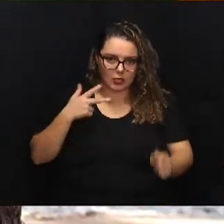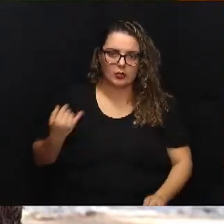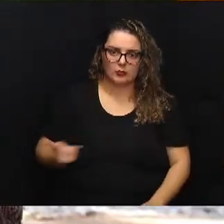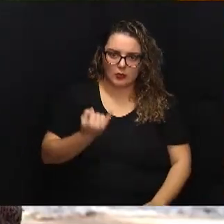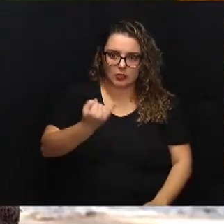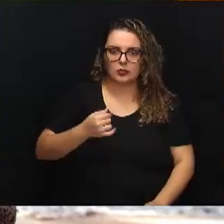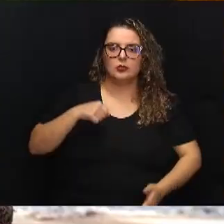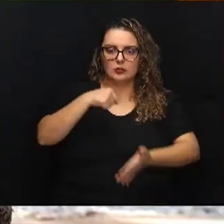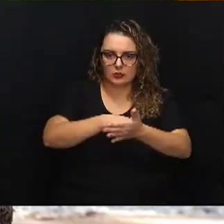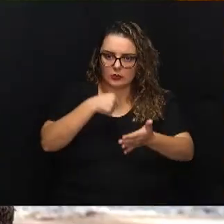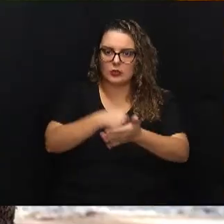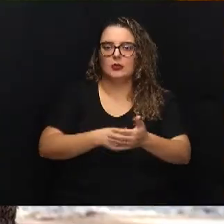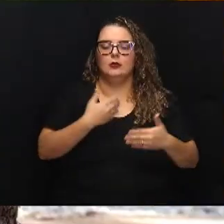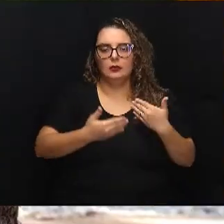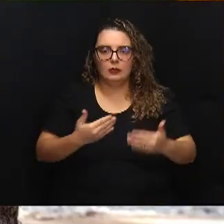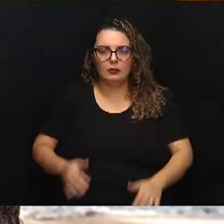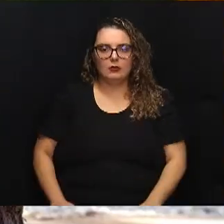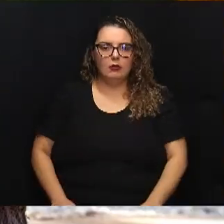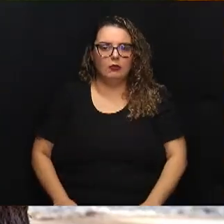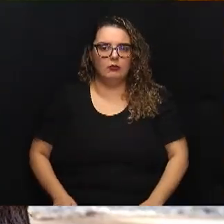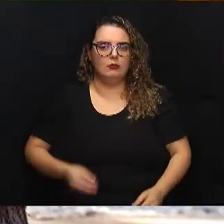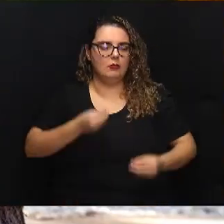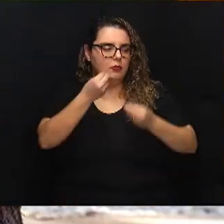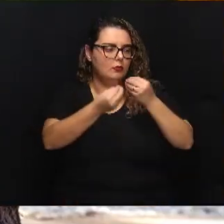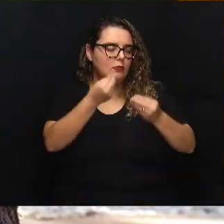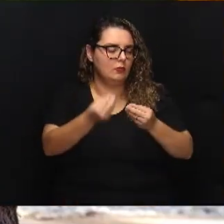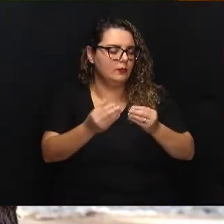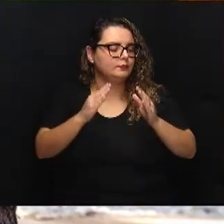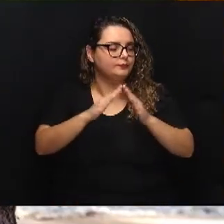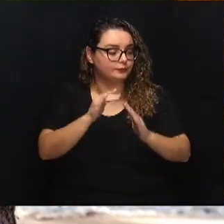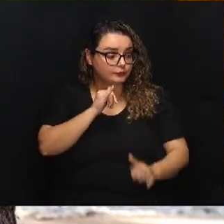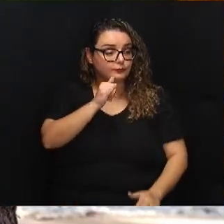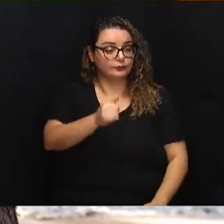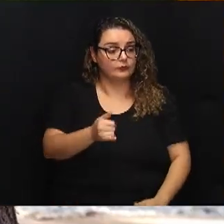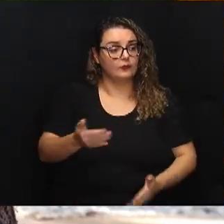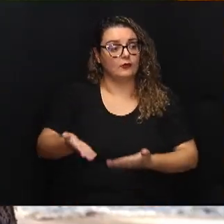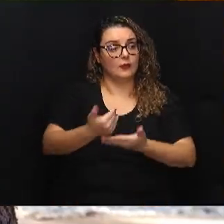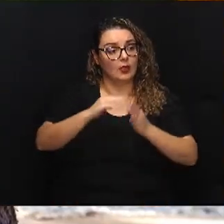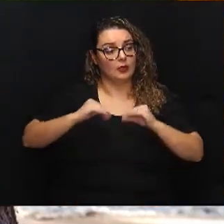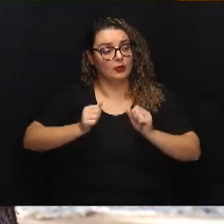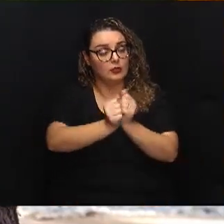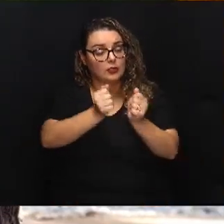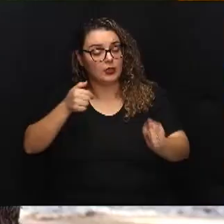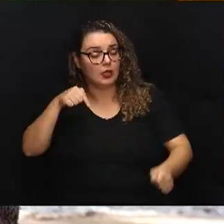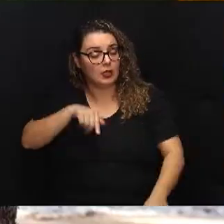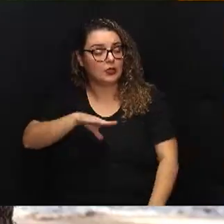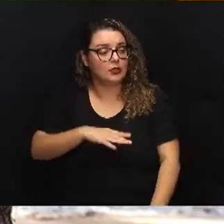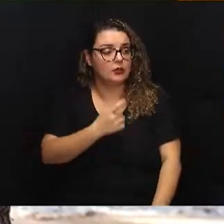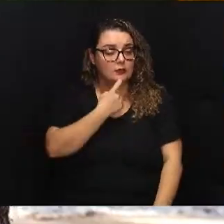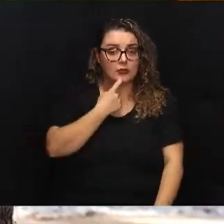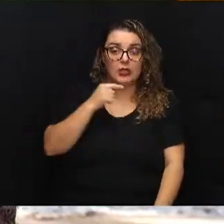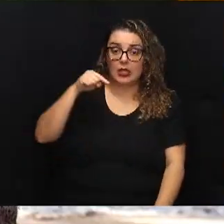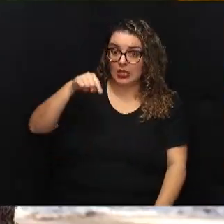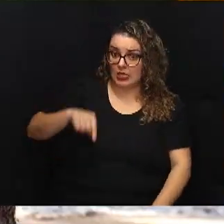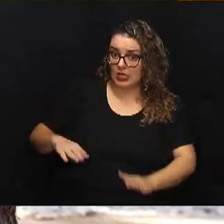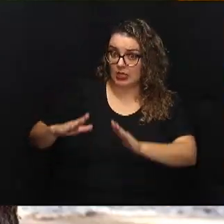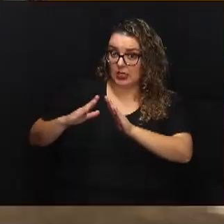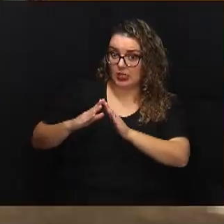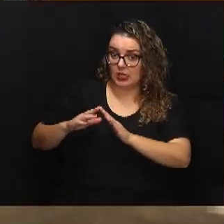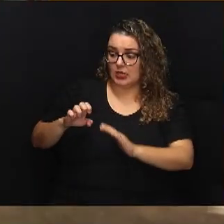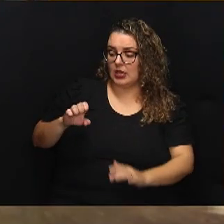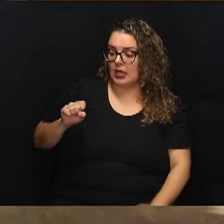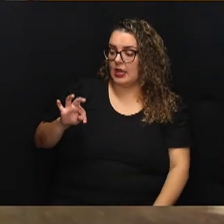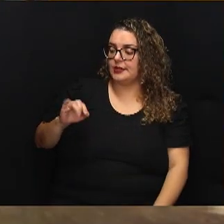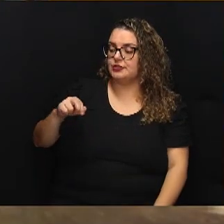aí na medida do tempo. Como é a casa que você citou de acolhimento ao indígena aqui em Campinas? Essa casa chama-se